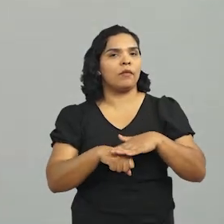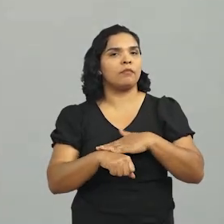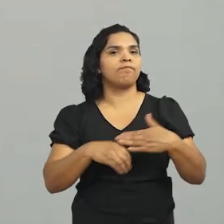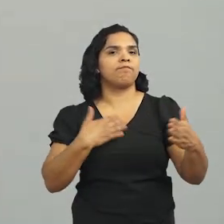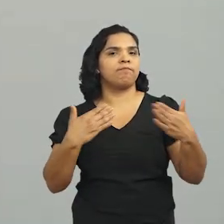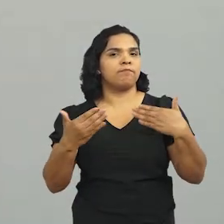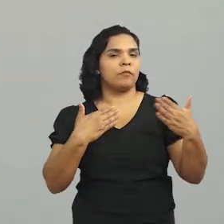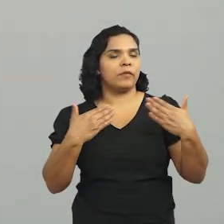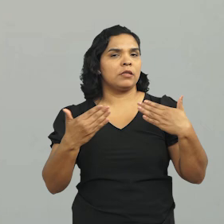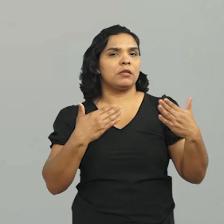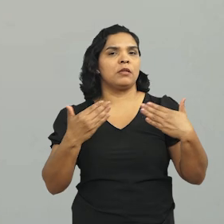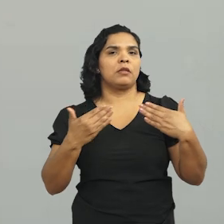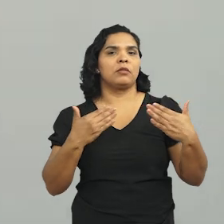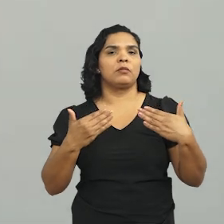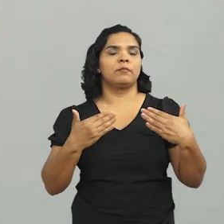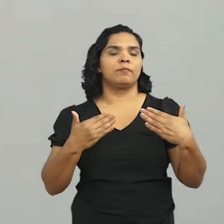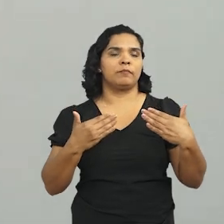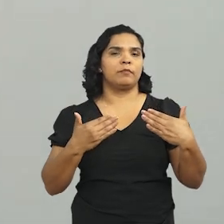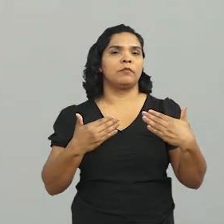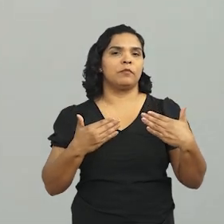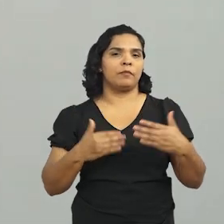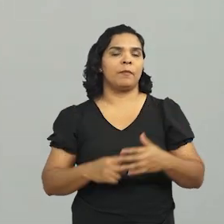está conversando, né,